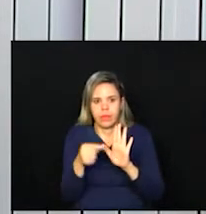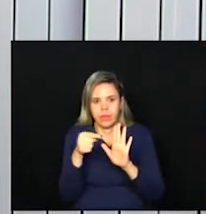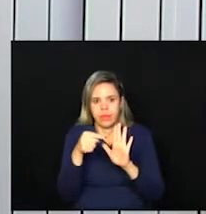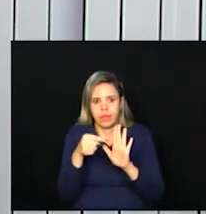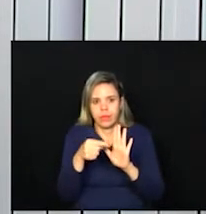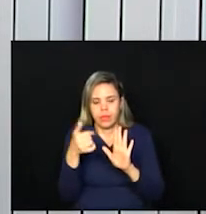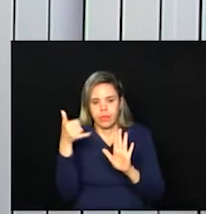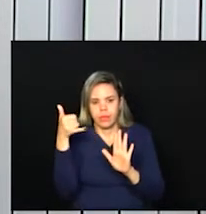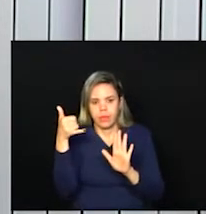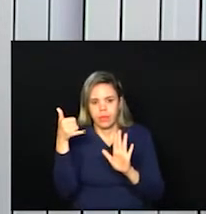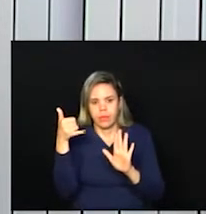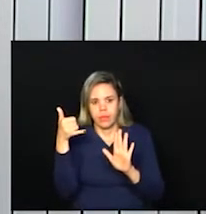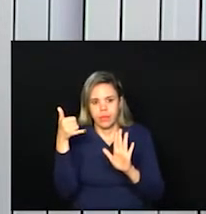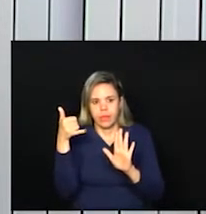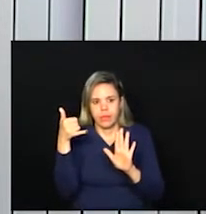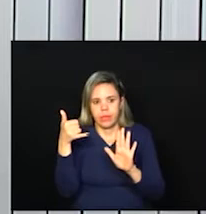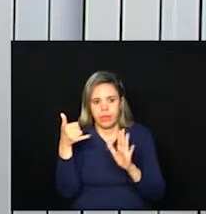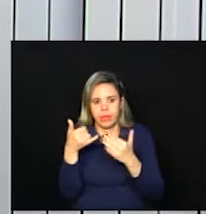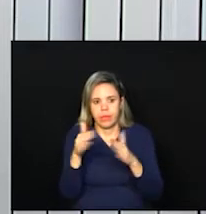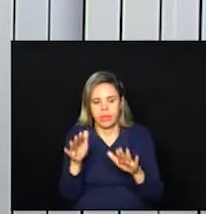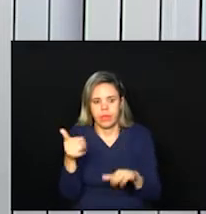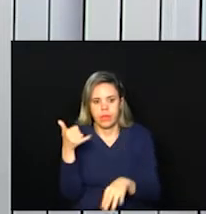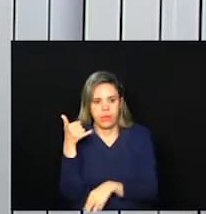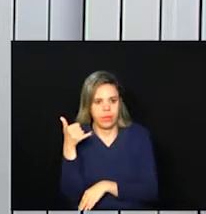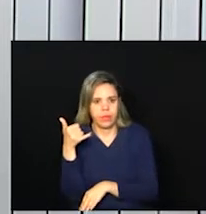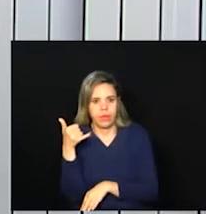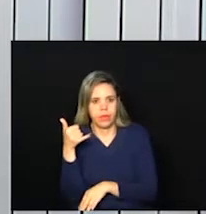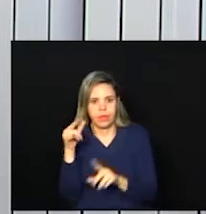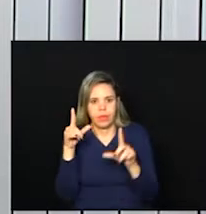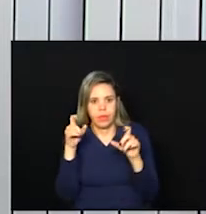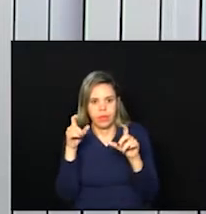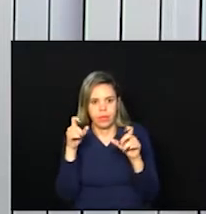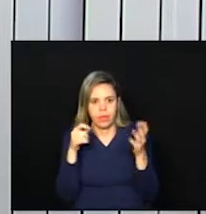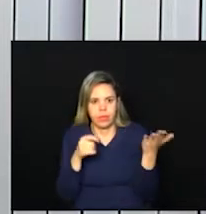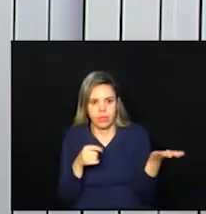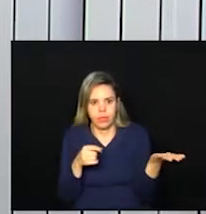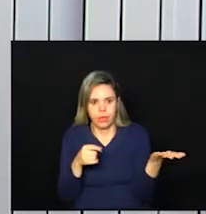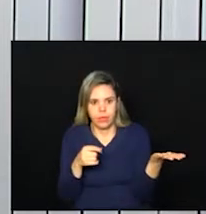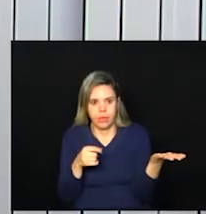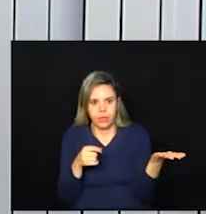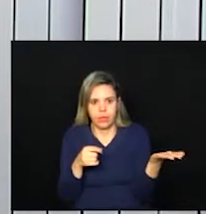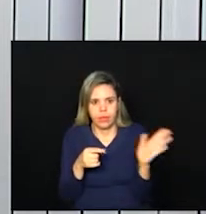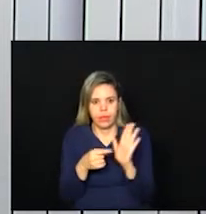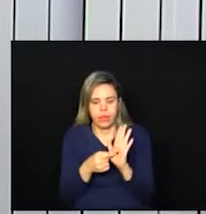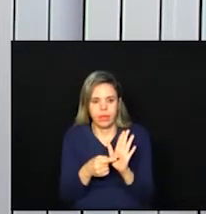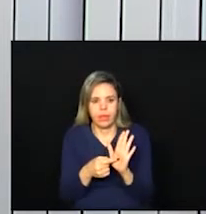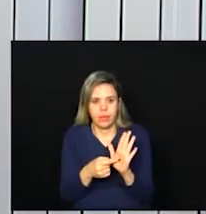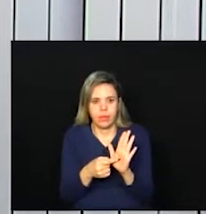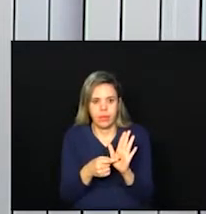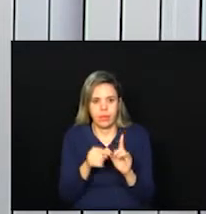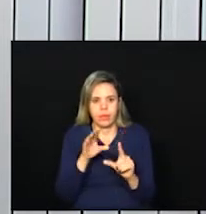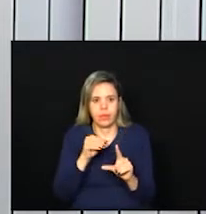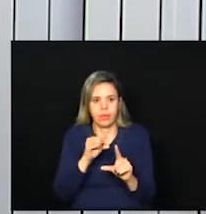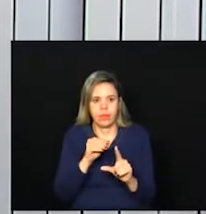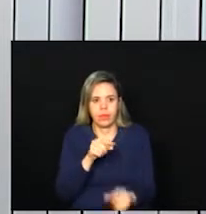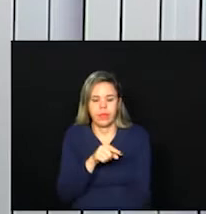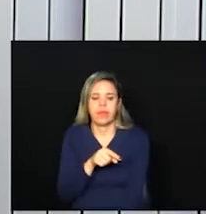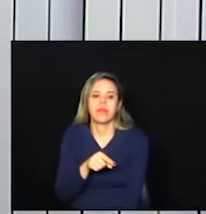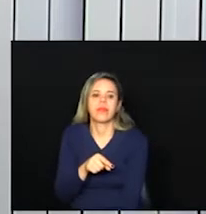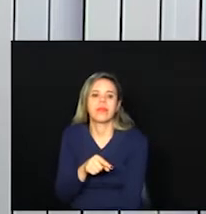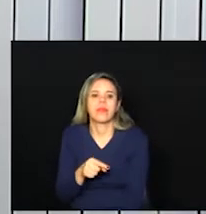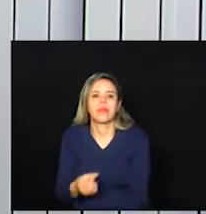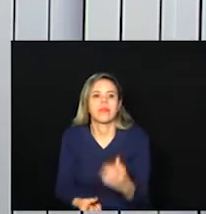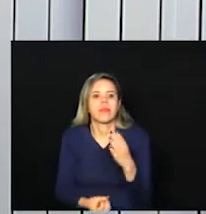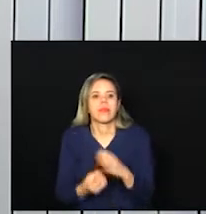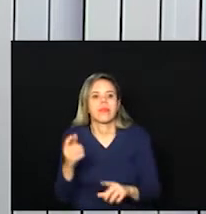Pegue o seu celular, abre a câmera como se você fosse tirar uma foto. Só que você vai apontar para este QR Code e vai aparecer